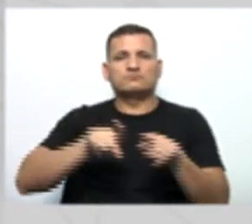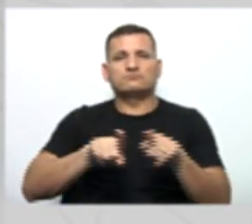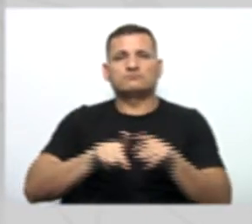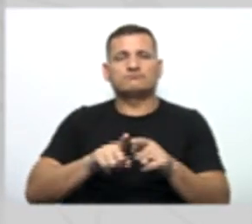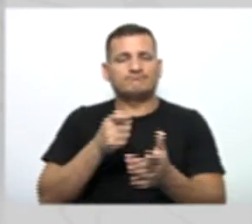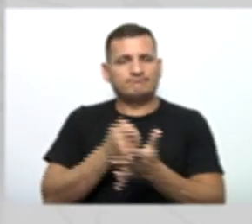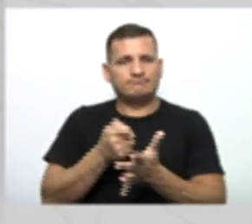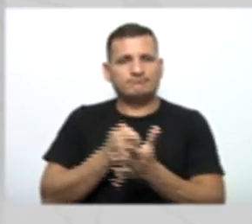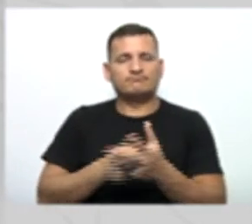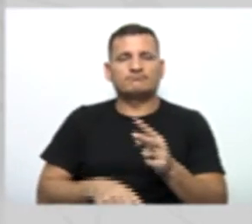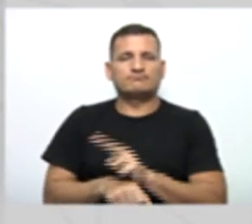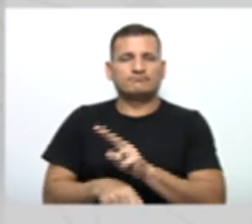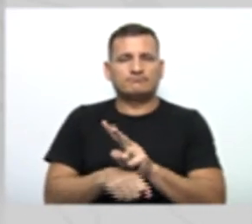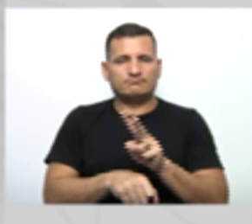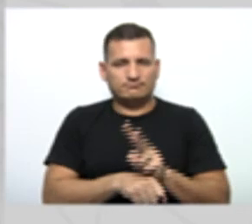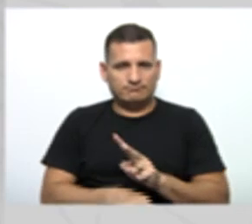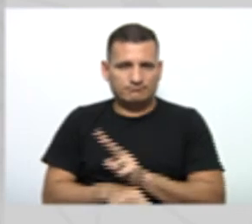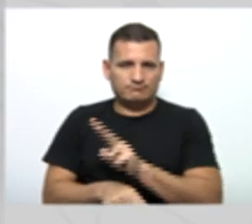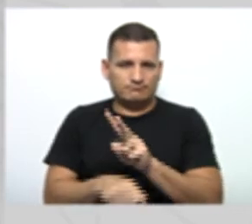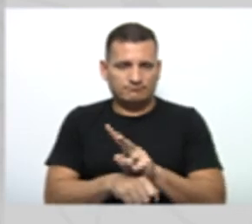protegê-lo.